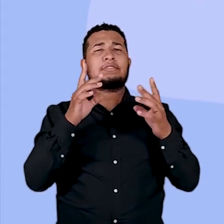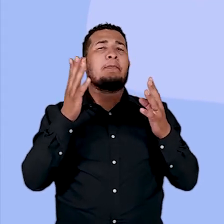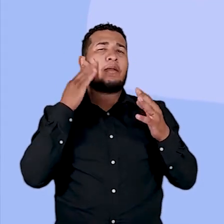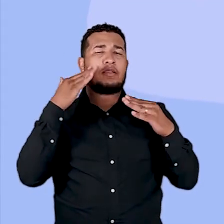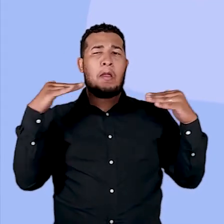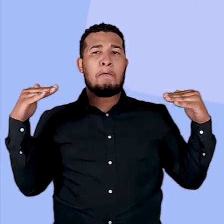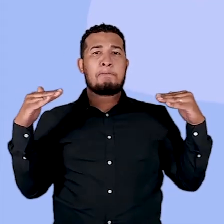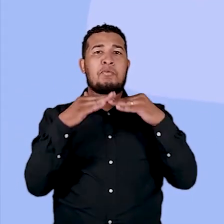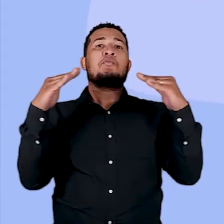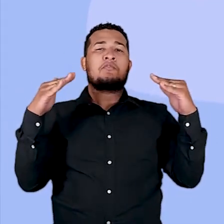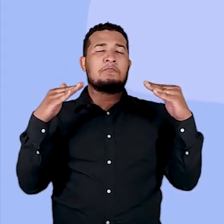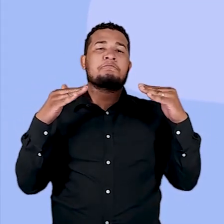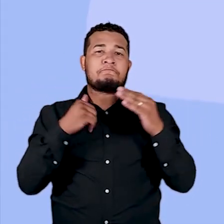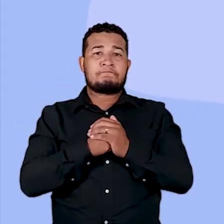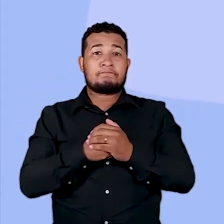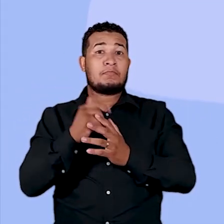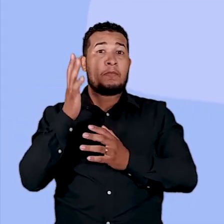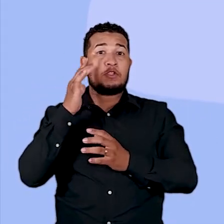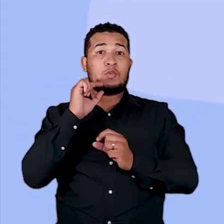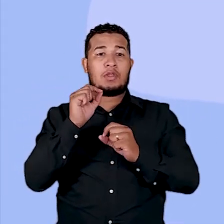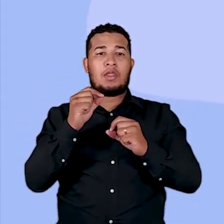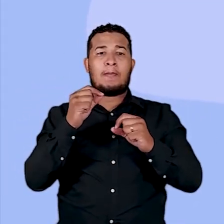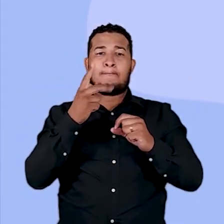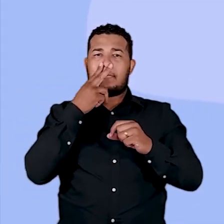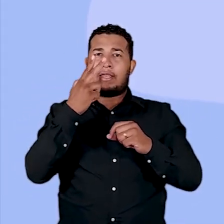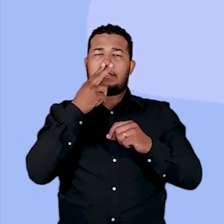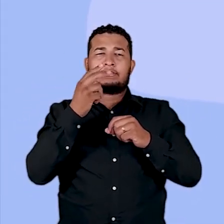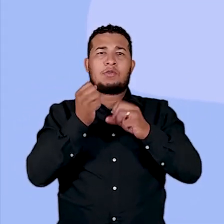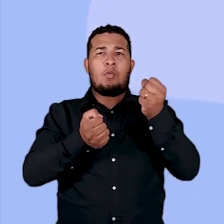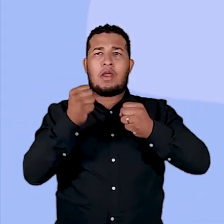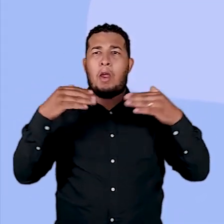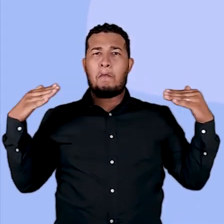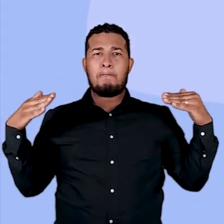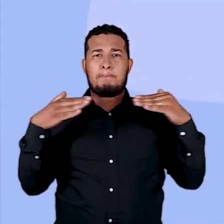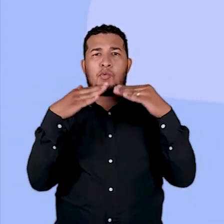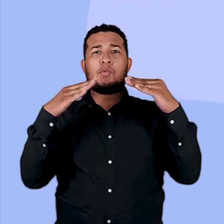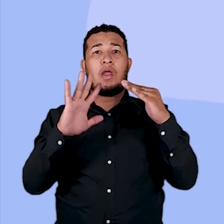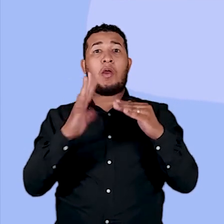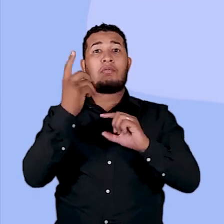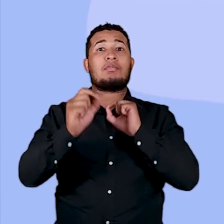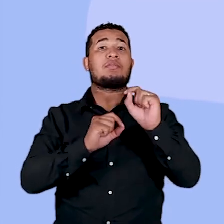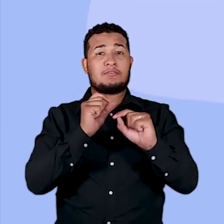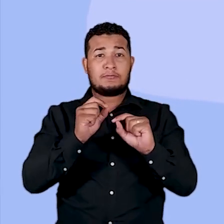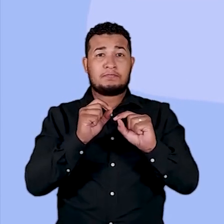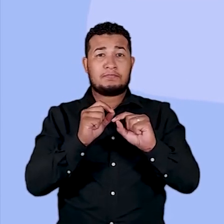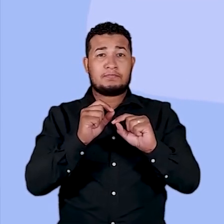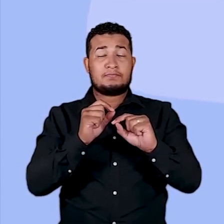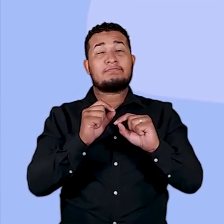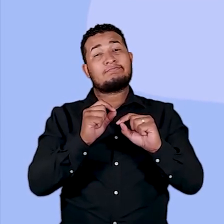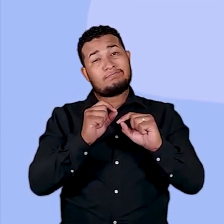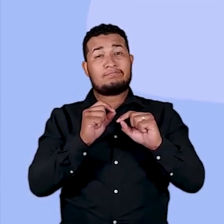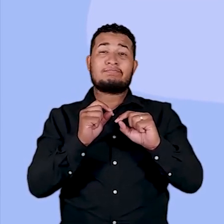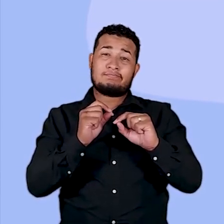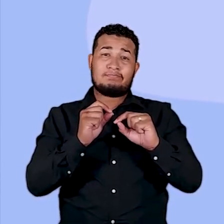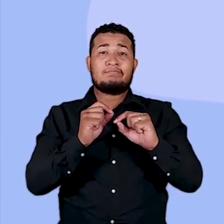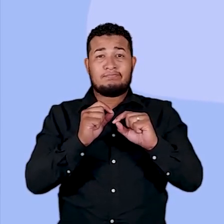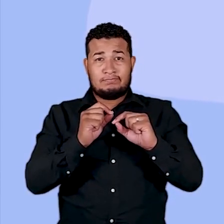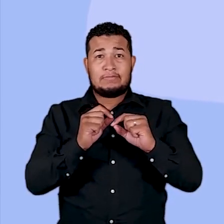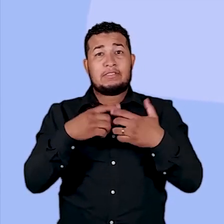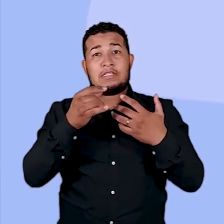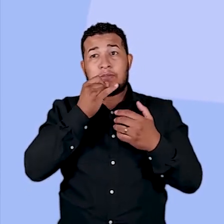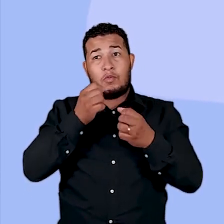bem superficial, é isso. Então imagine que um carro se chocasse com um outro. O que aconteceria aí?